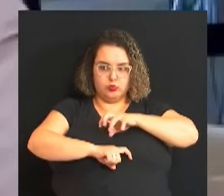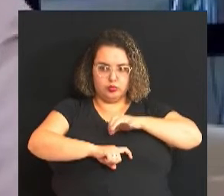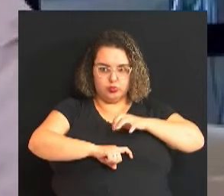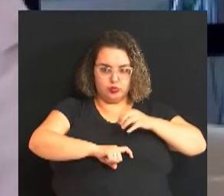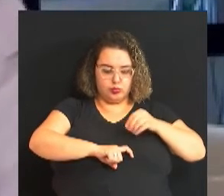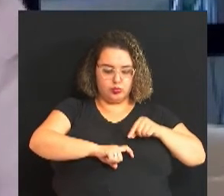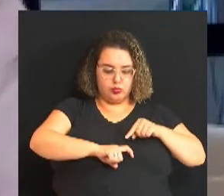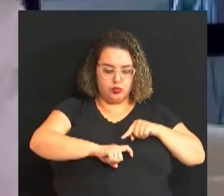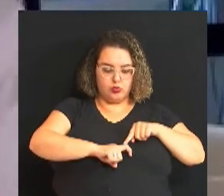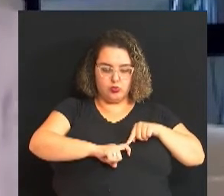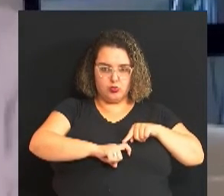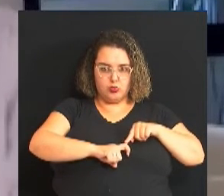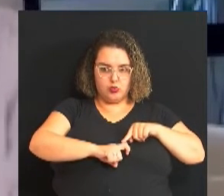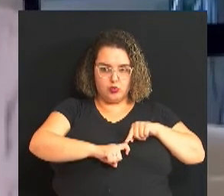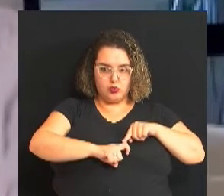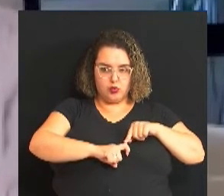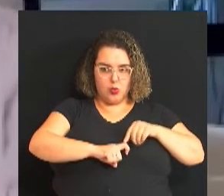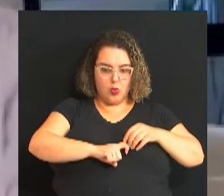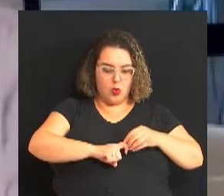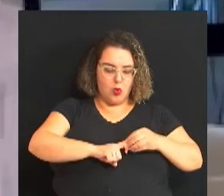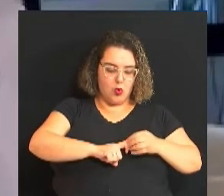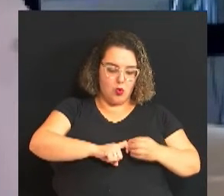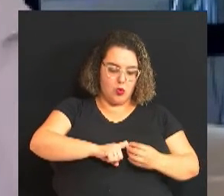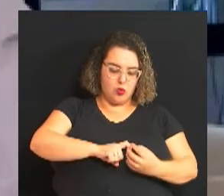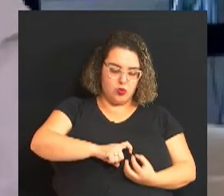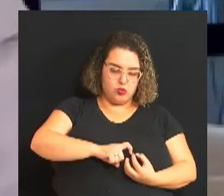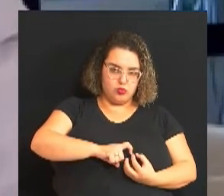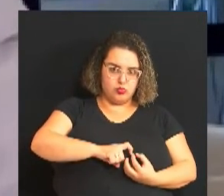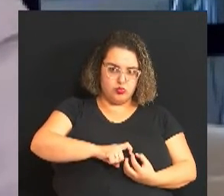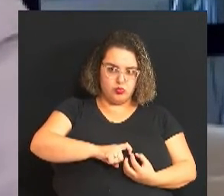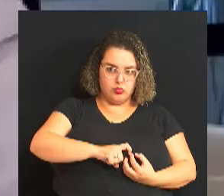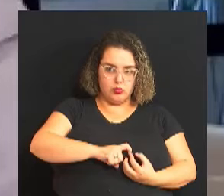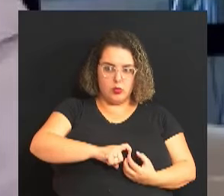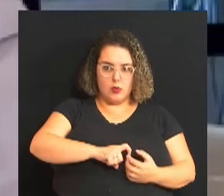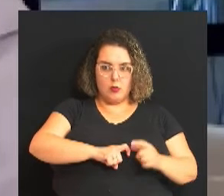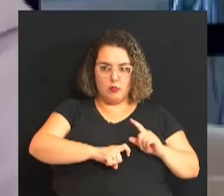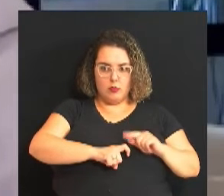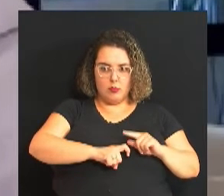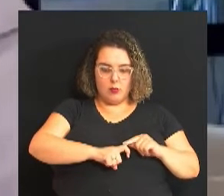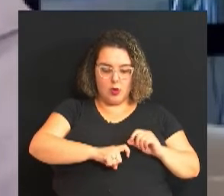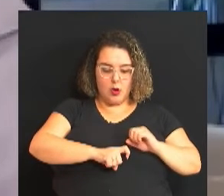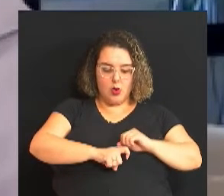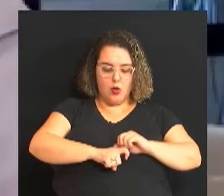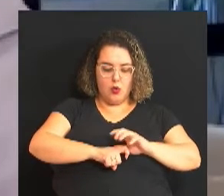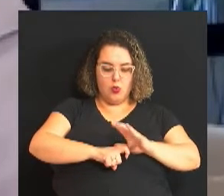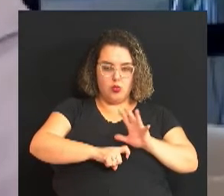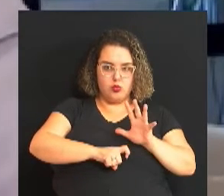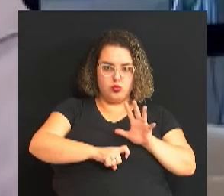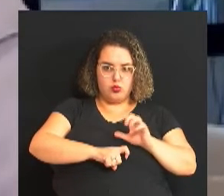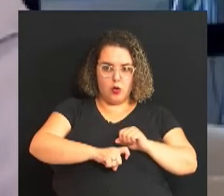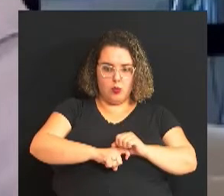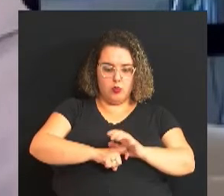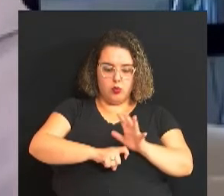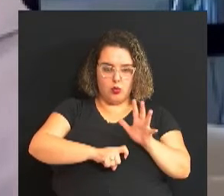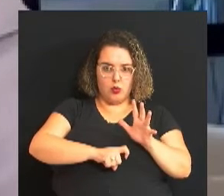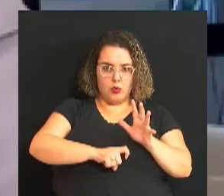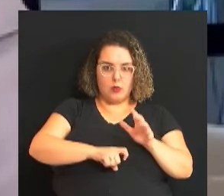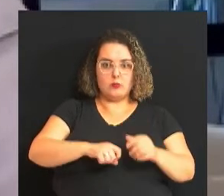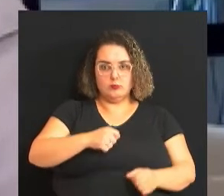estômago e o intestino continua lá para dentro, mas elas estão saindo aqui. Esse tipo de estômago, que se